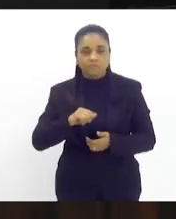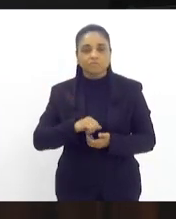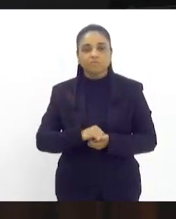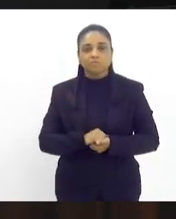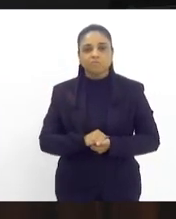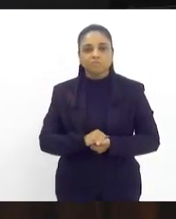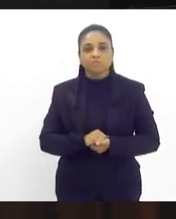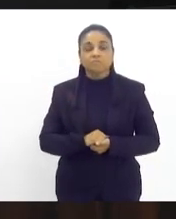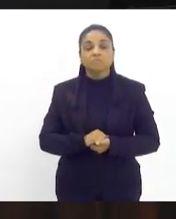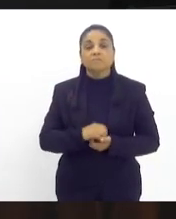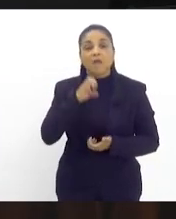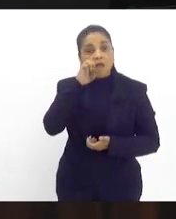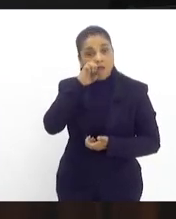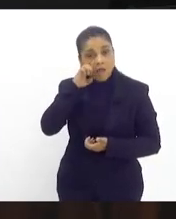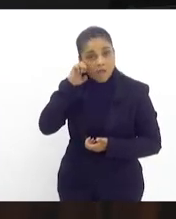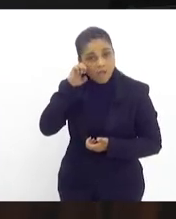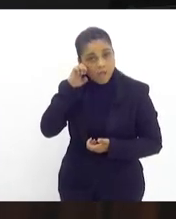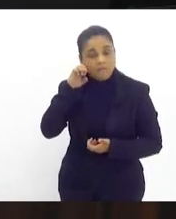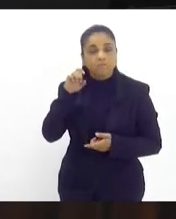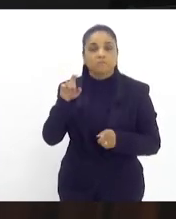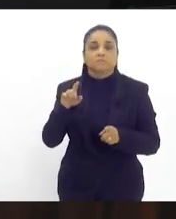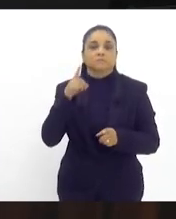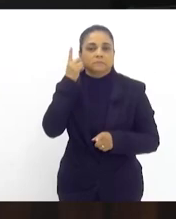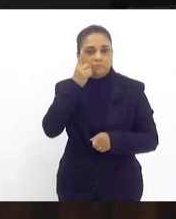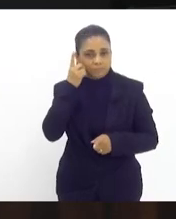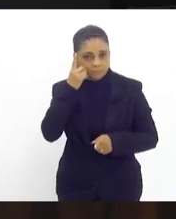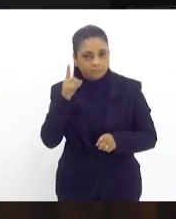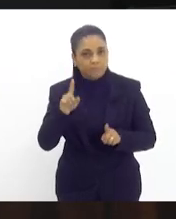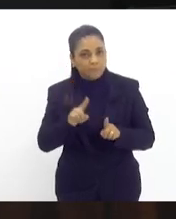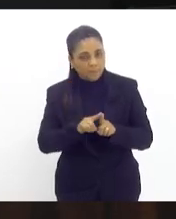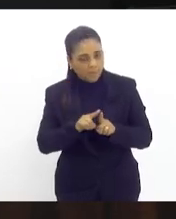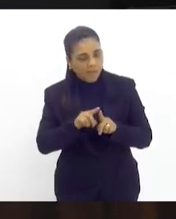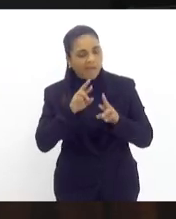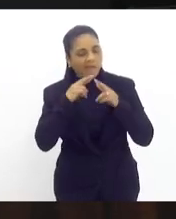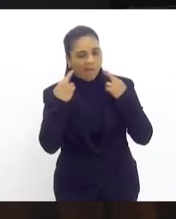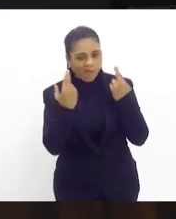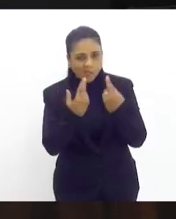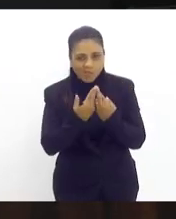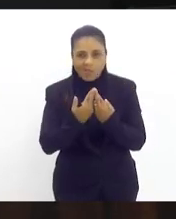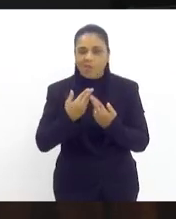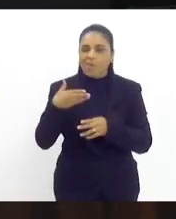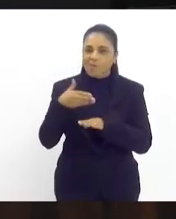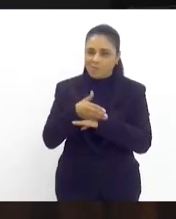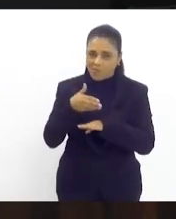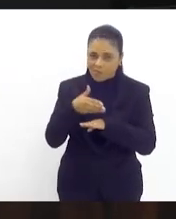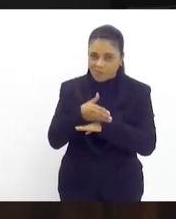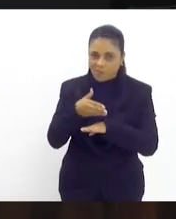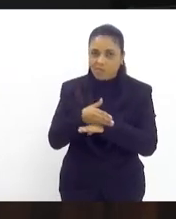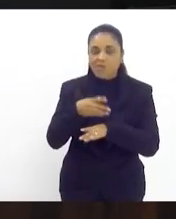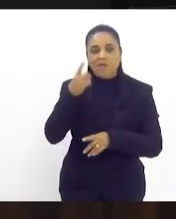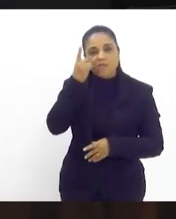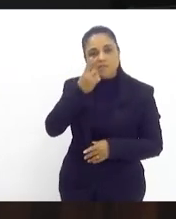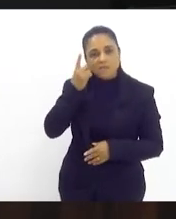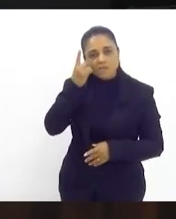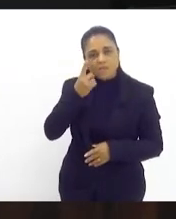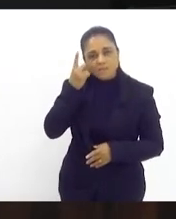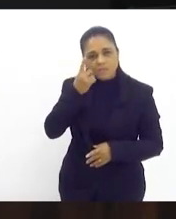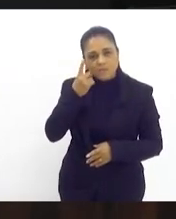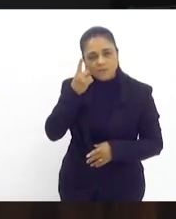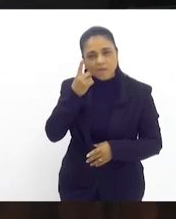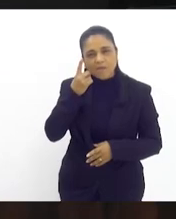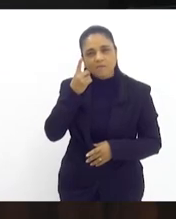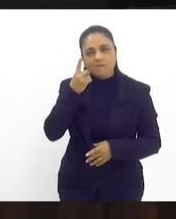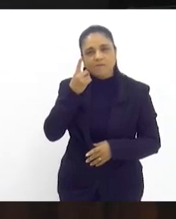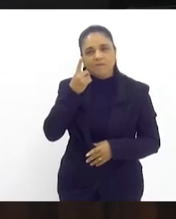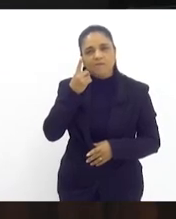assim a Érica tá aqui morto também esteve lá conosco e a gente a deputada também que